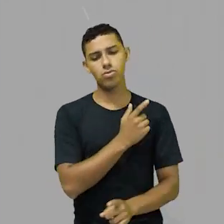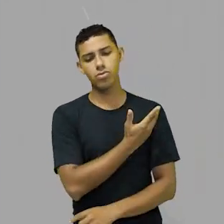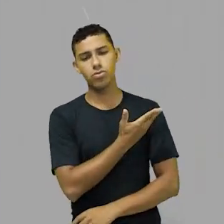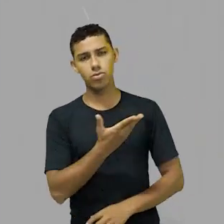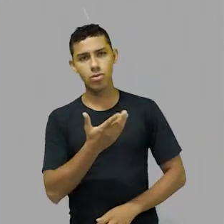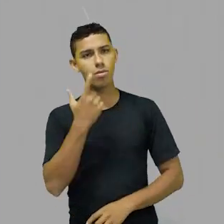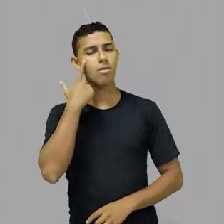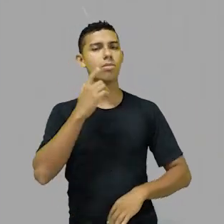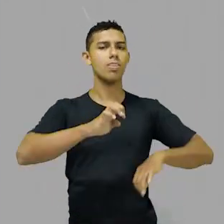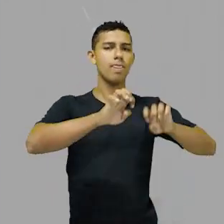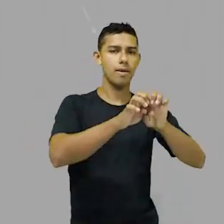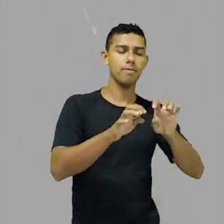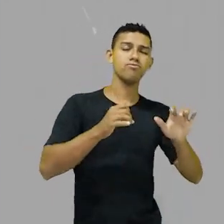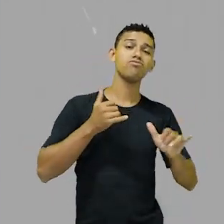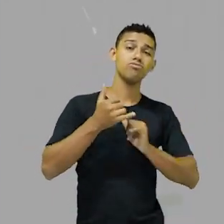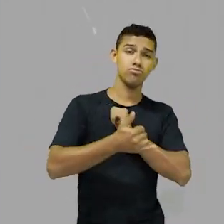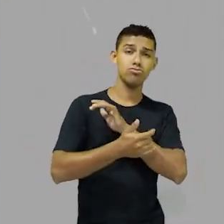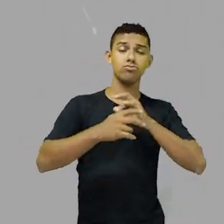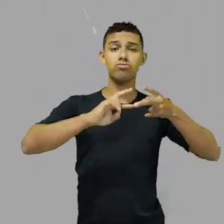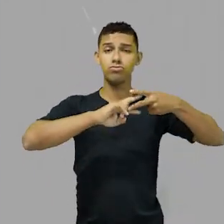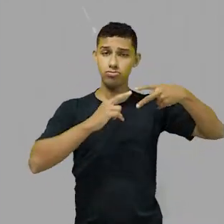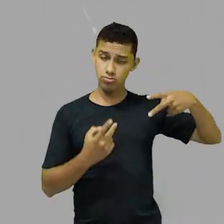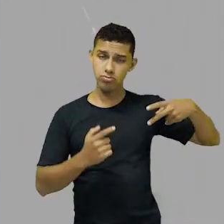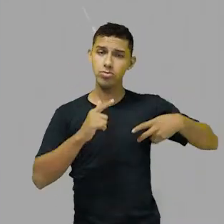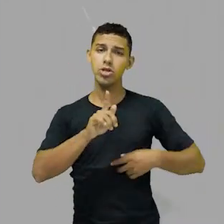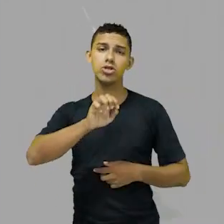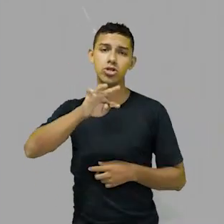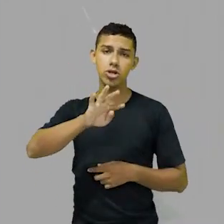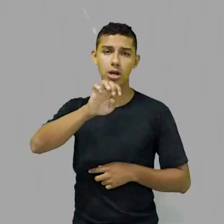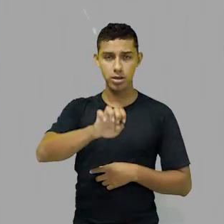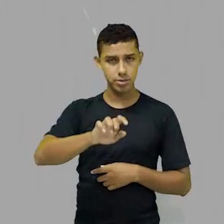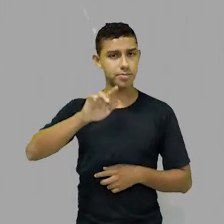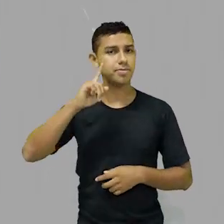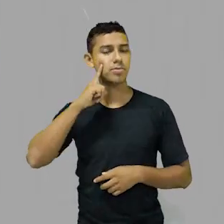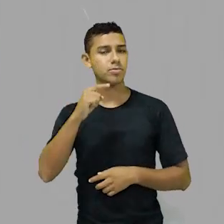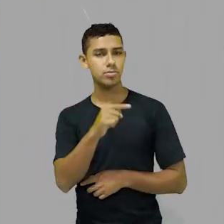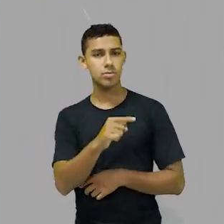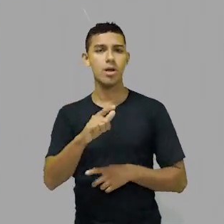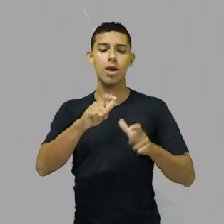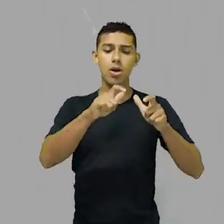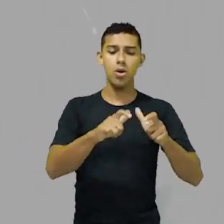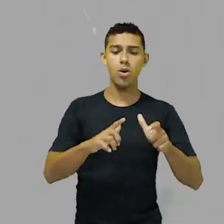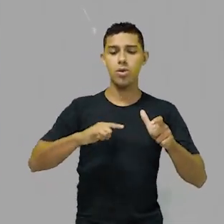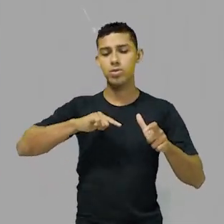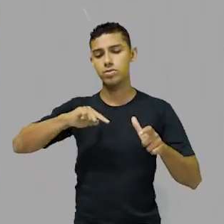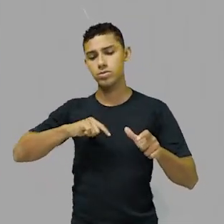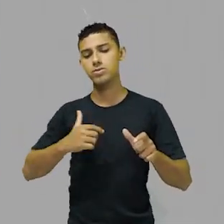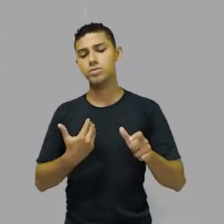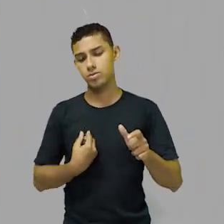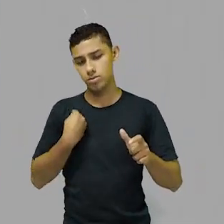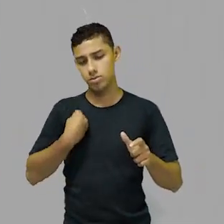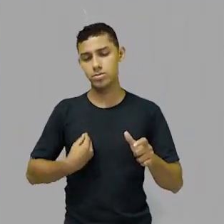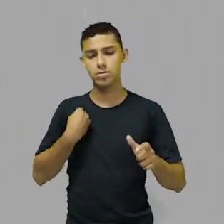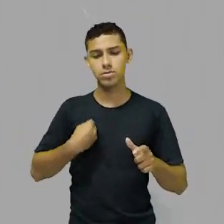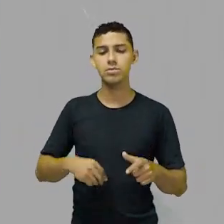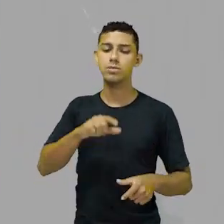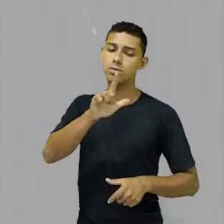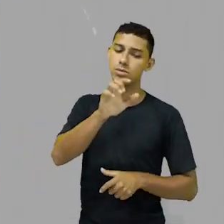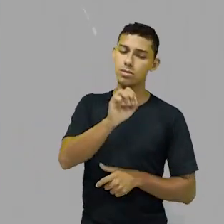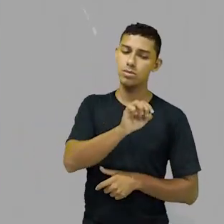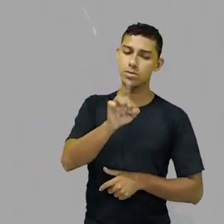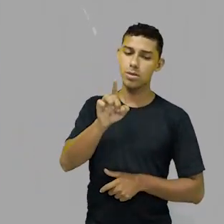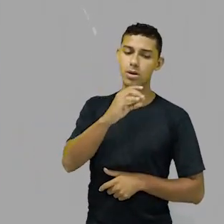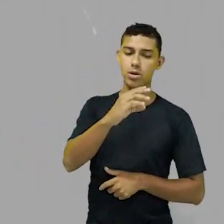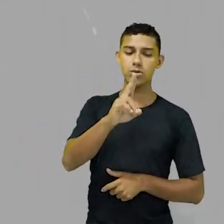uma informação genética é chamado de gene. E o local onde esse gene está ali na molécula